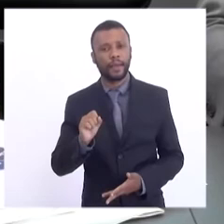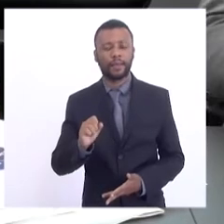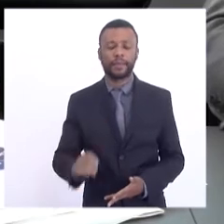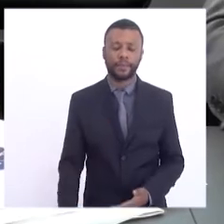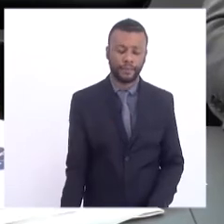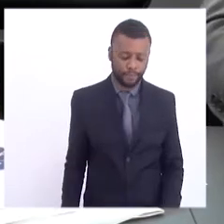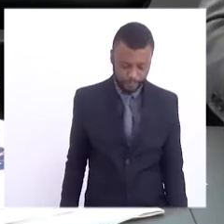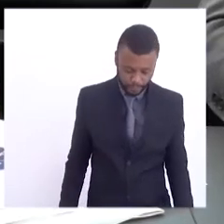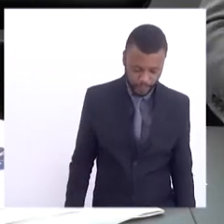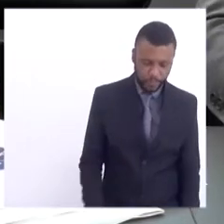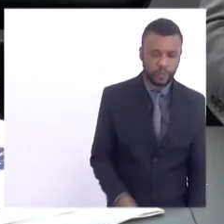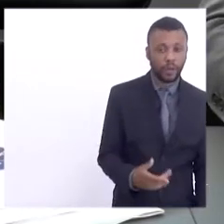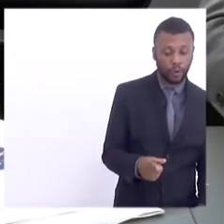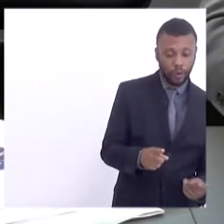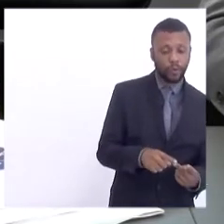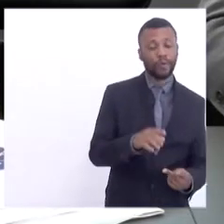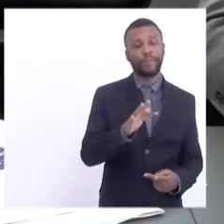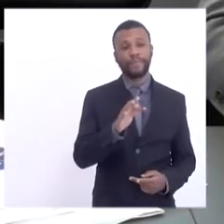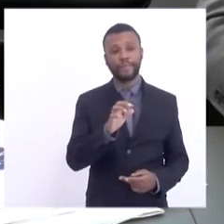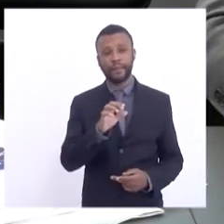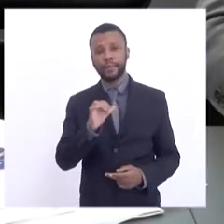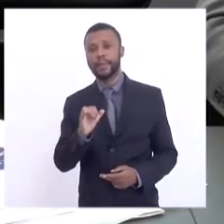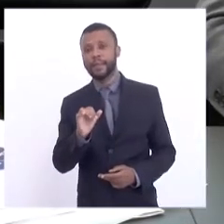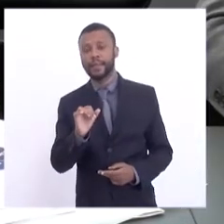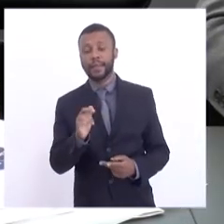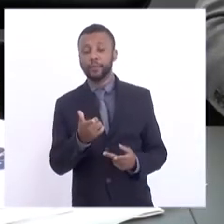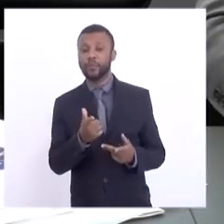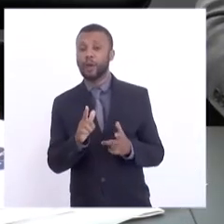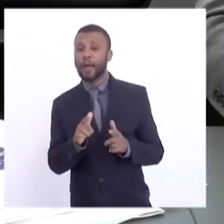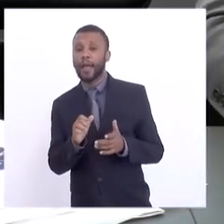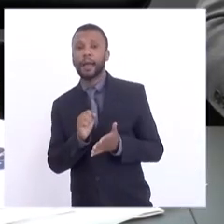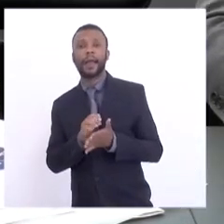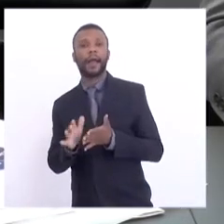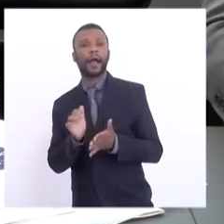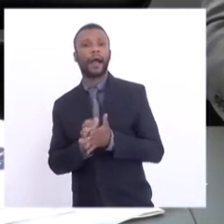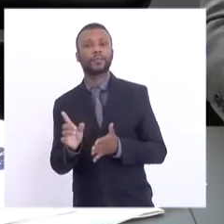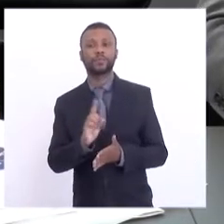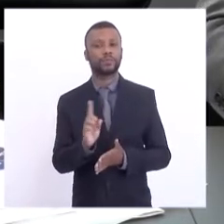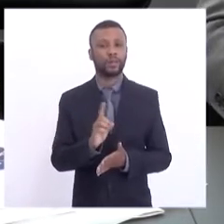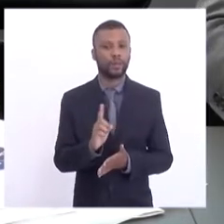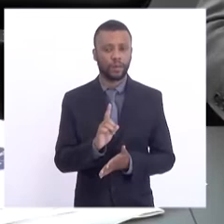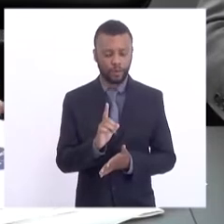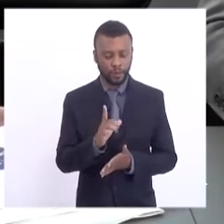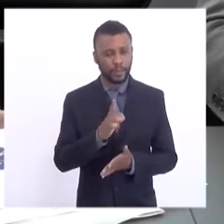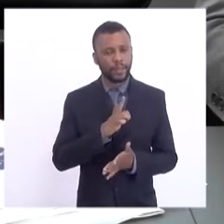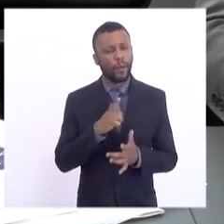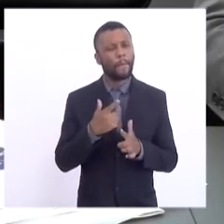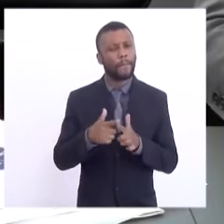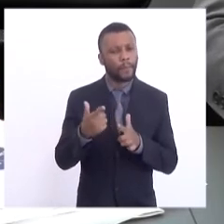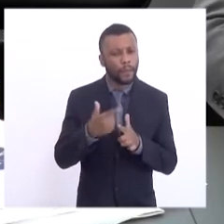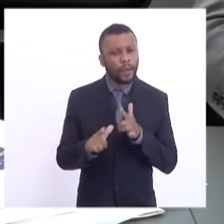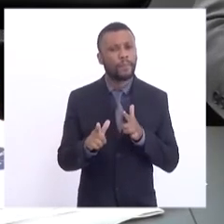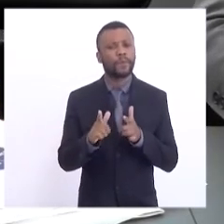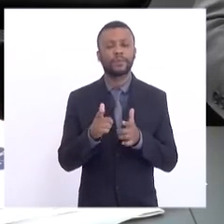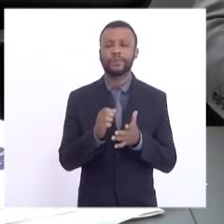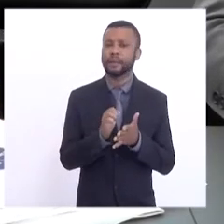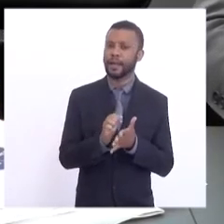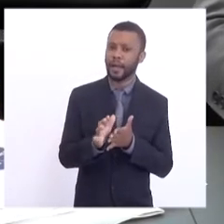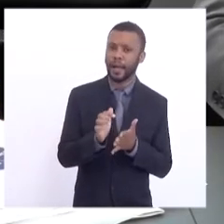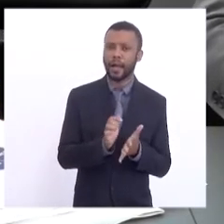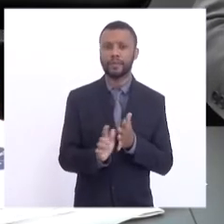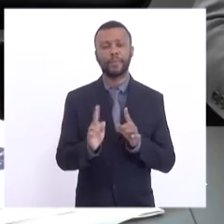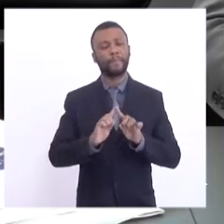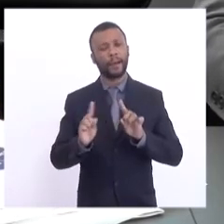fiz historicamente não é executada né o fez validamente historicamente ele não tem um problema execução que já foi tratado aqui na